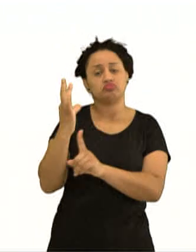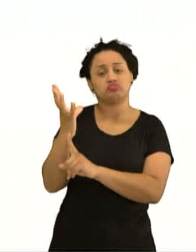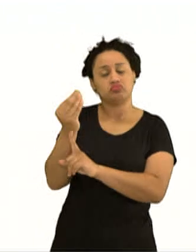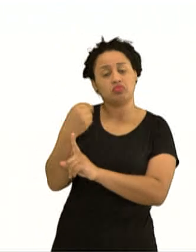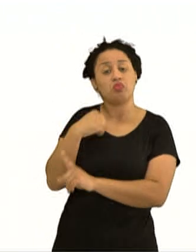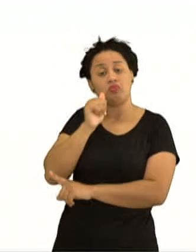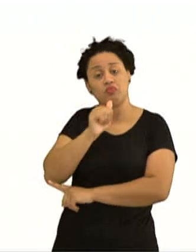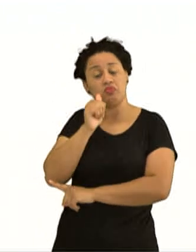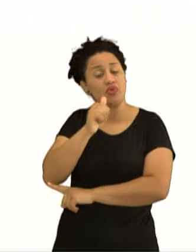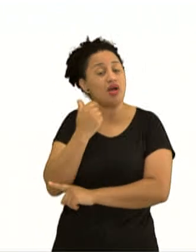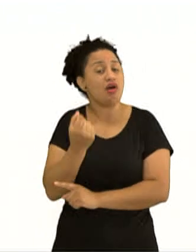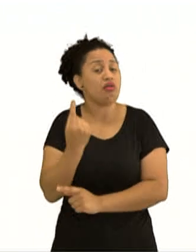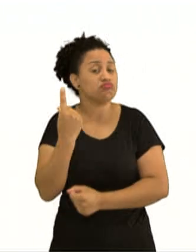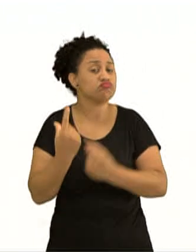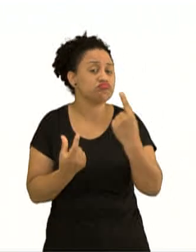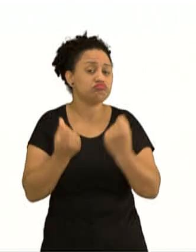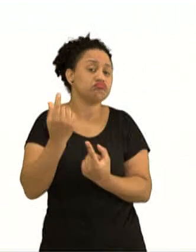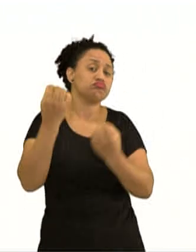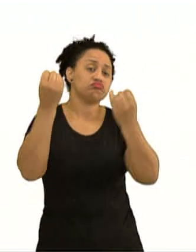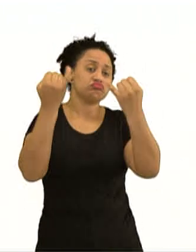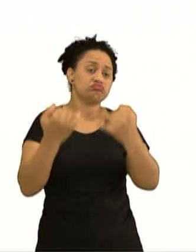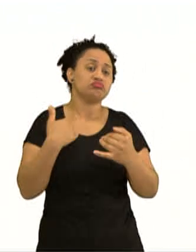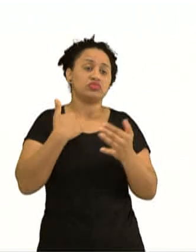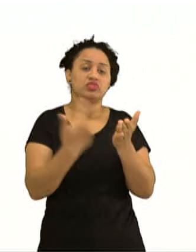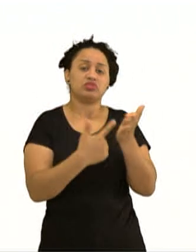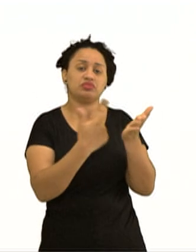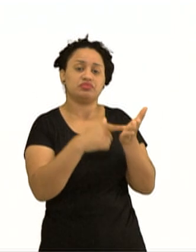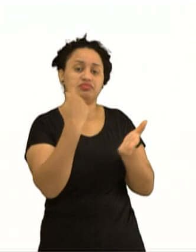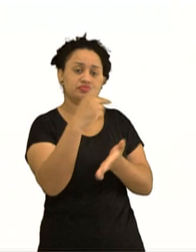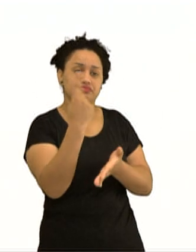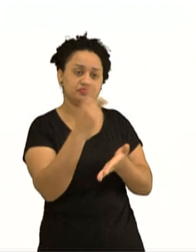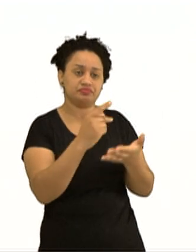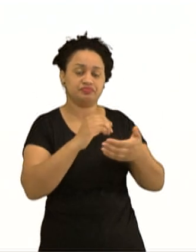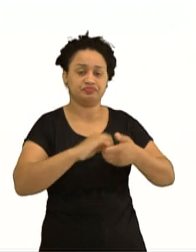são raramente mencionadas em seu best-seller.